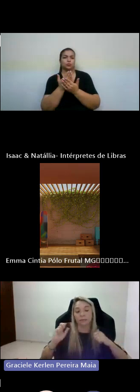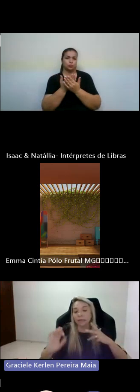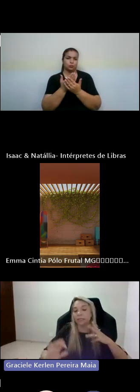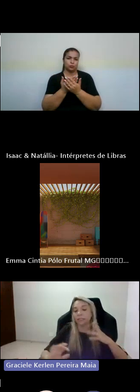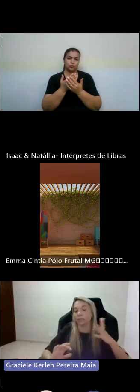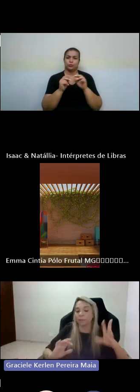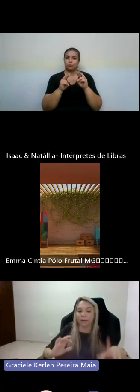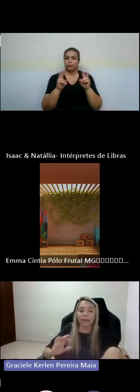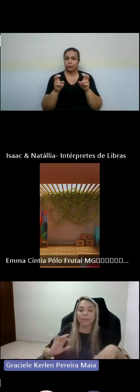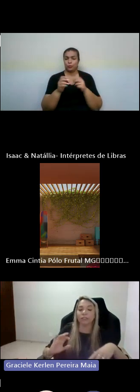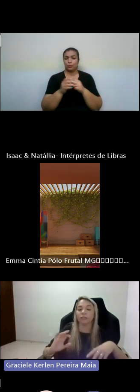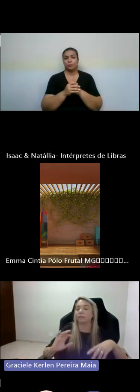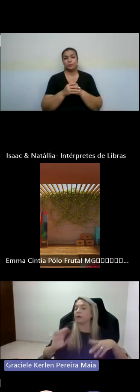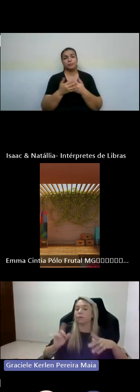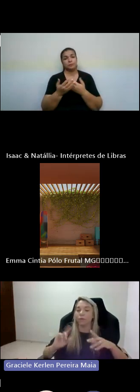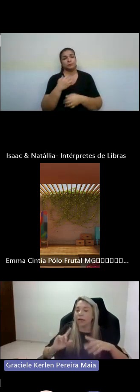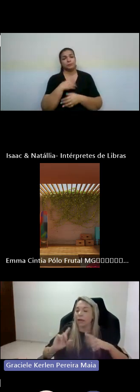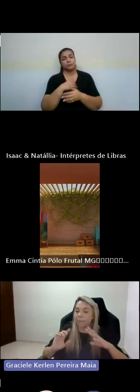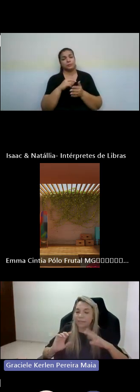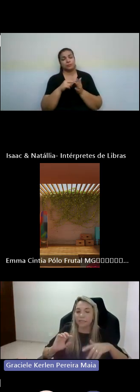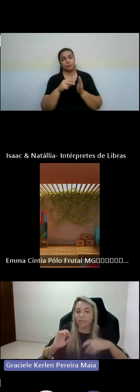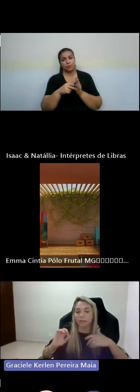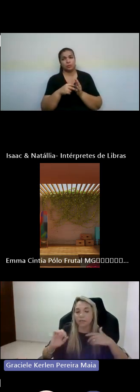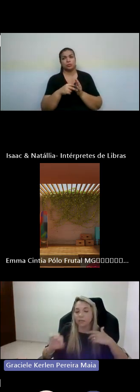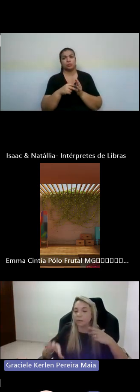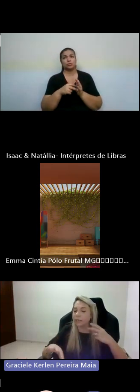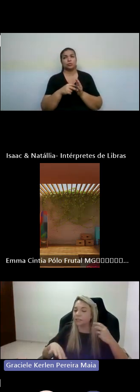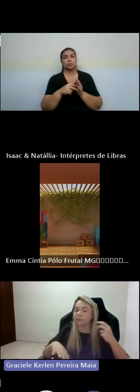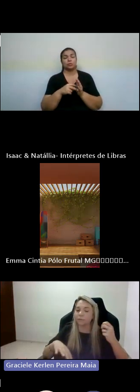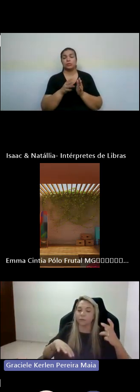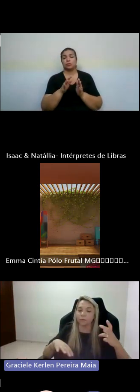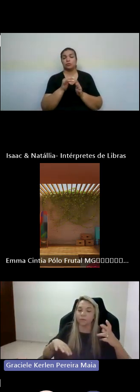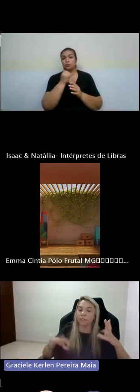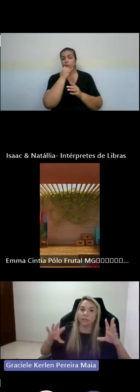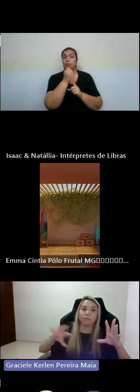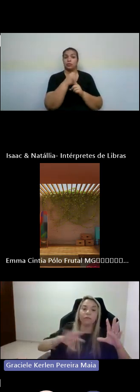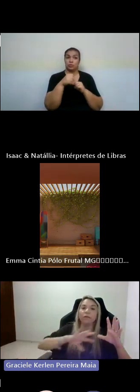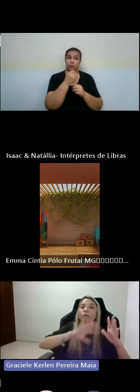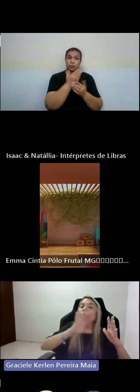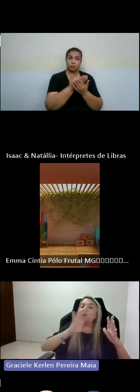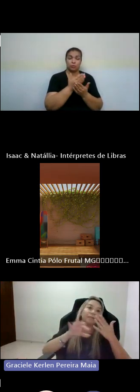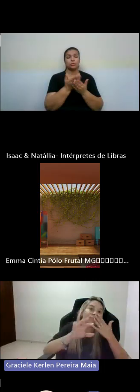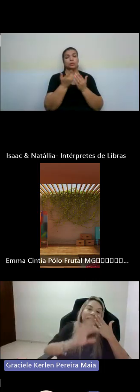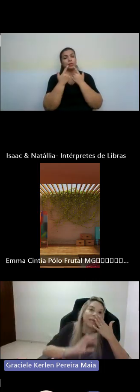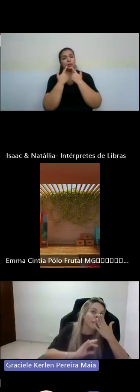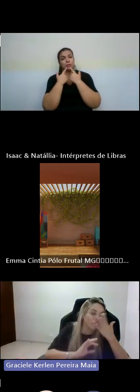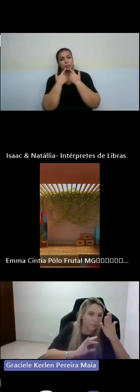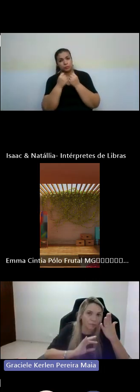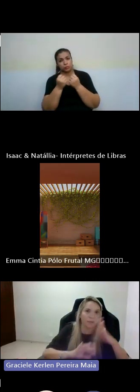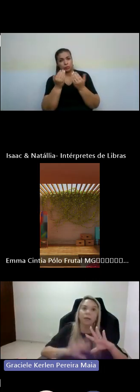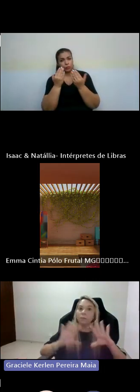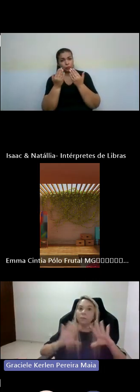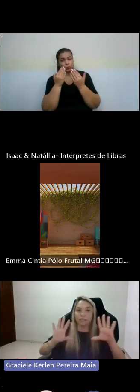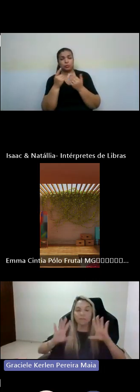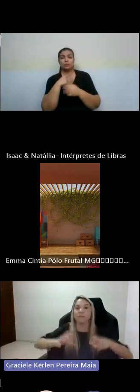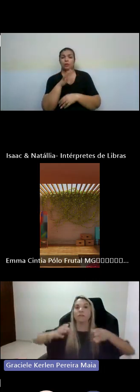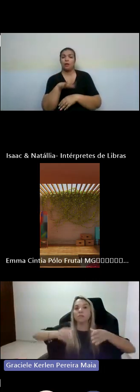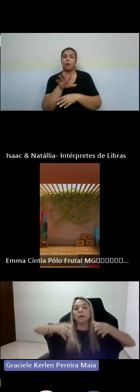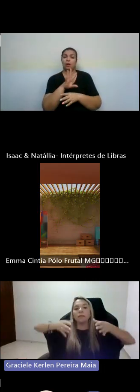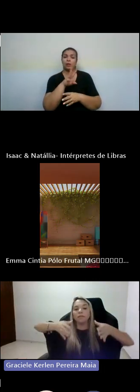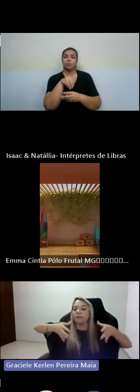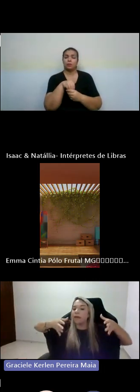da semântica, pragmática, não. Apesar da sociolinguística, da psicolinguística, está envolvendo todas essas áreas também. Mas,